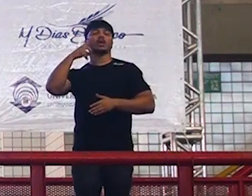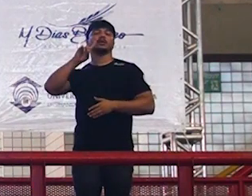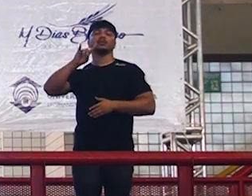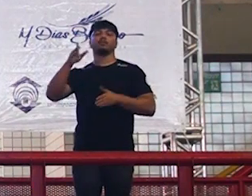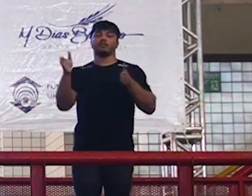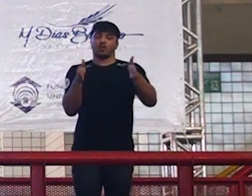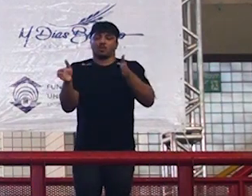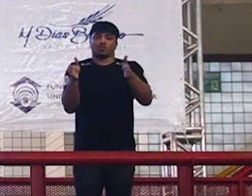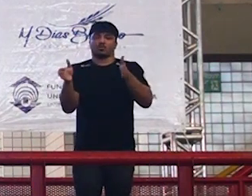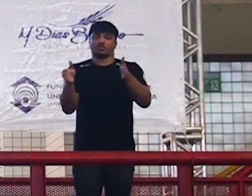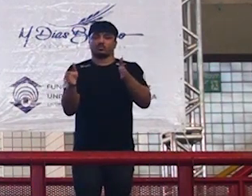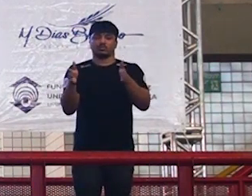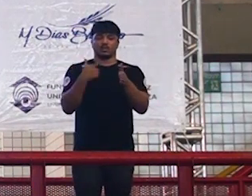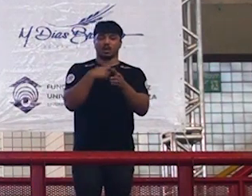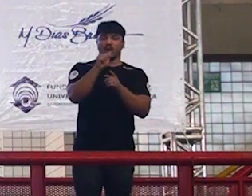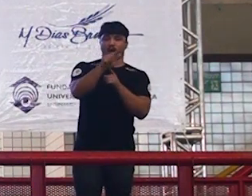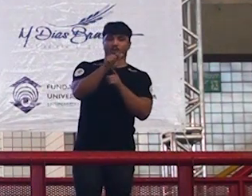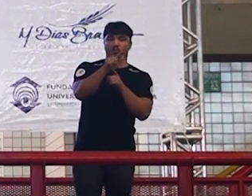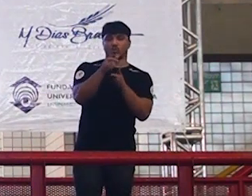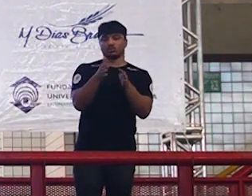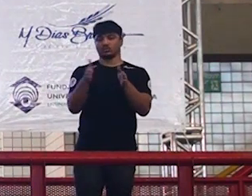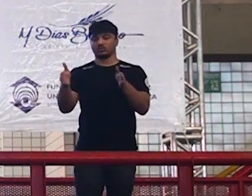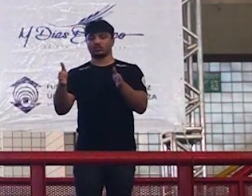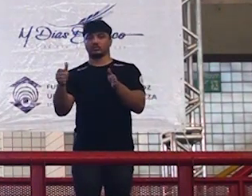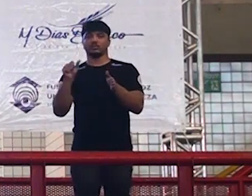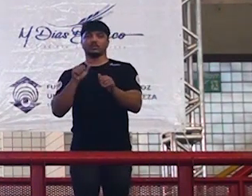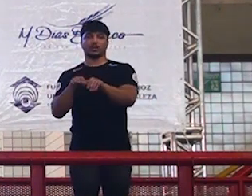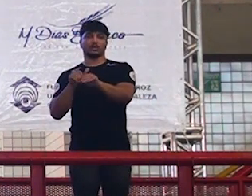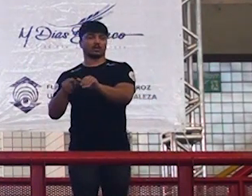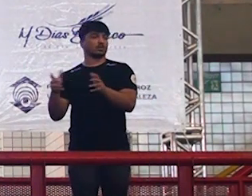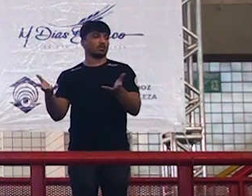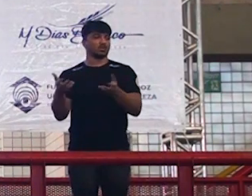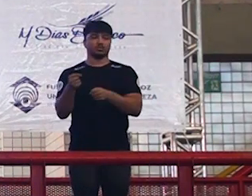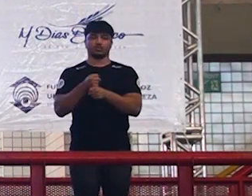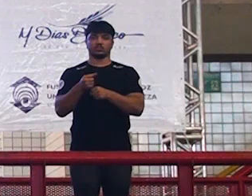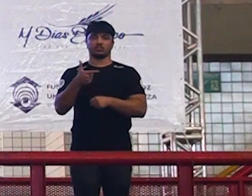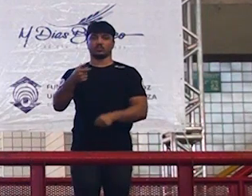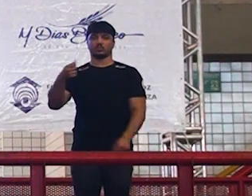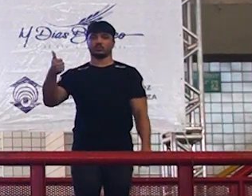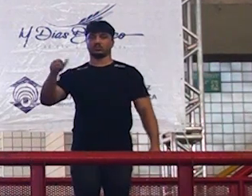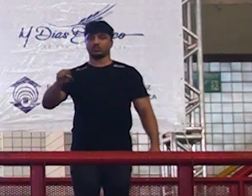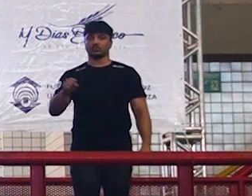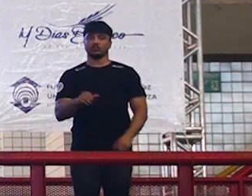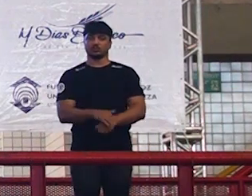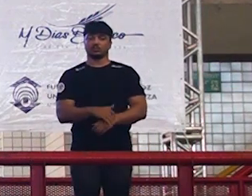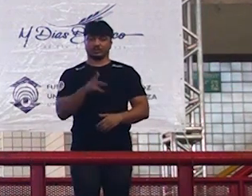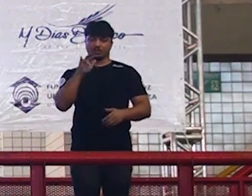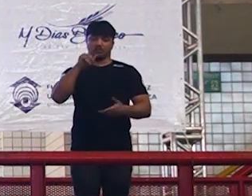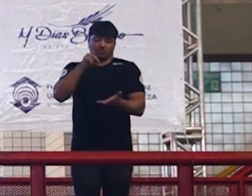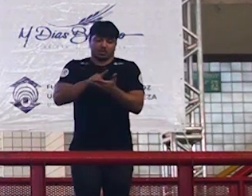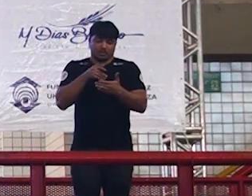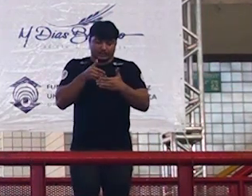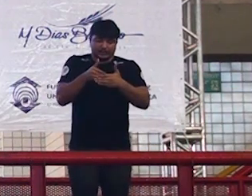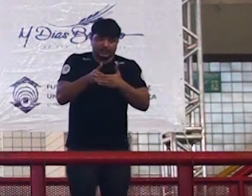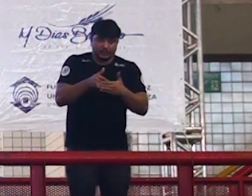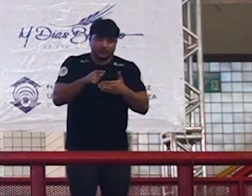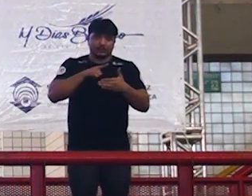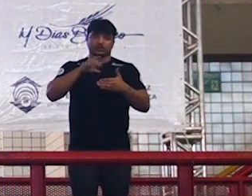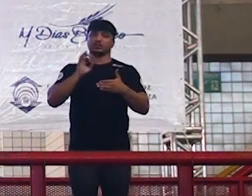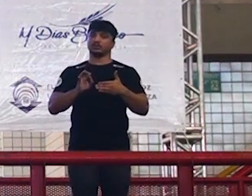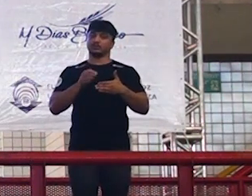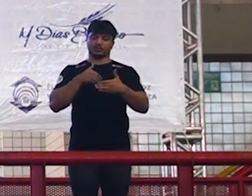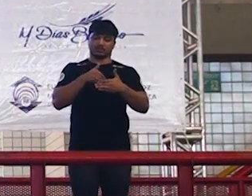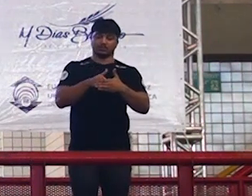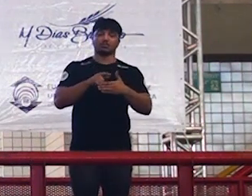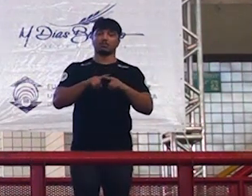nesse período aí, de agosto a setembro de 2018. Muito em cima, confesso a vocês. É muito